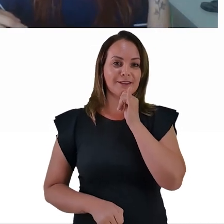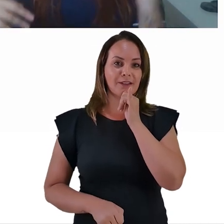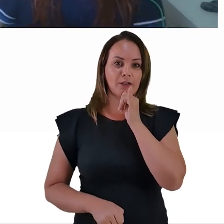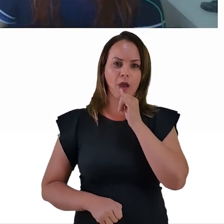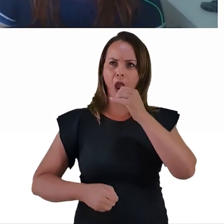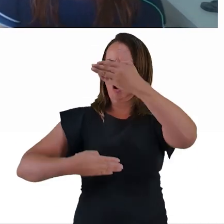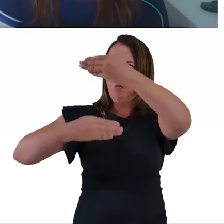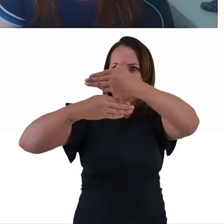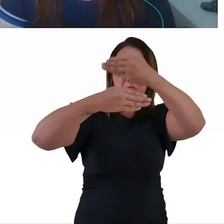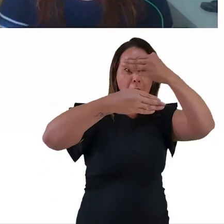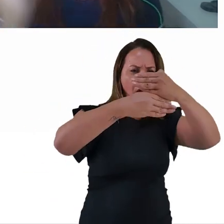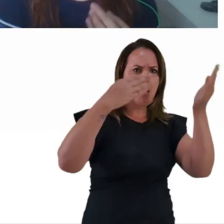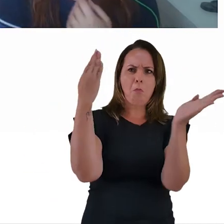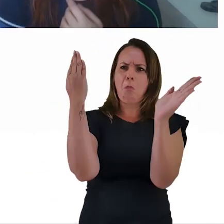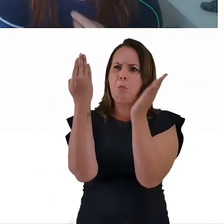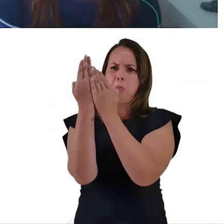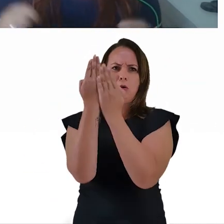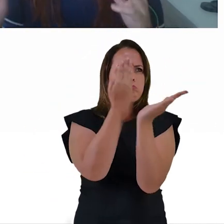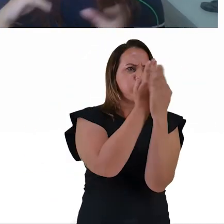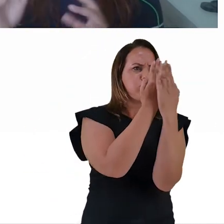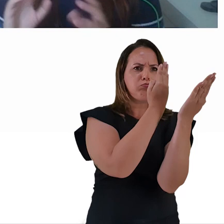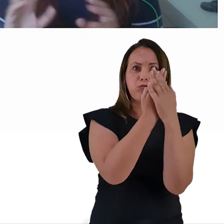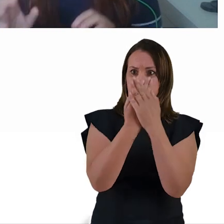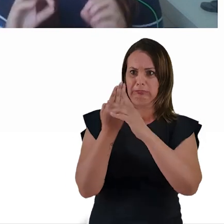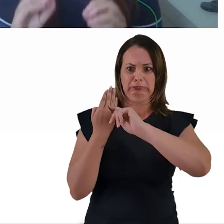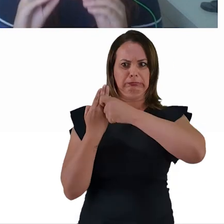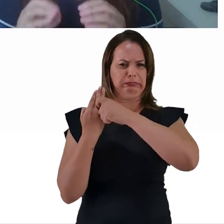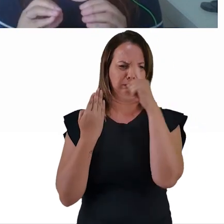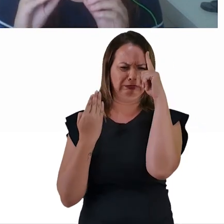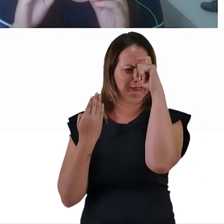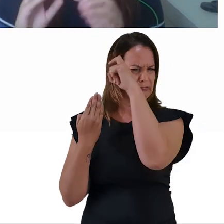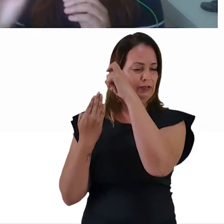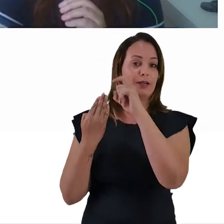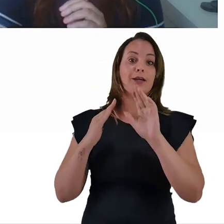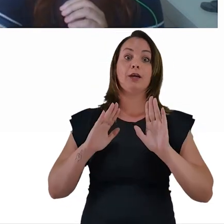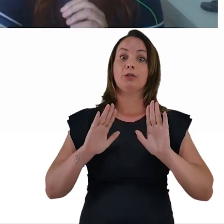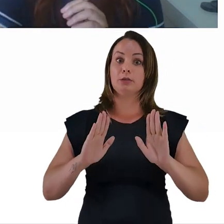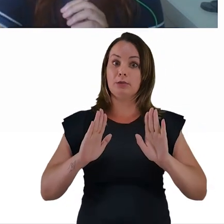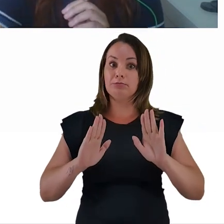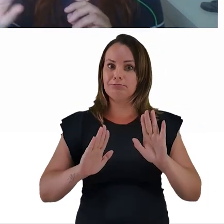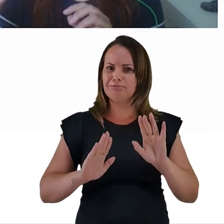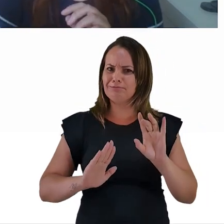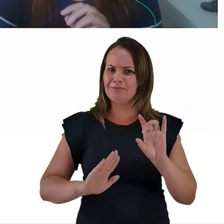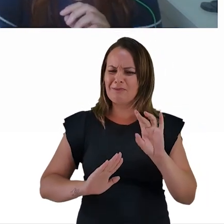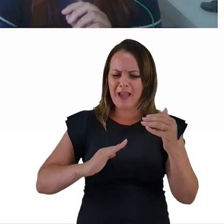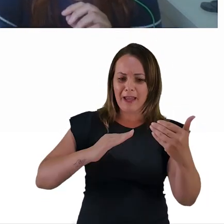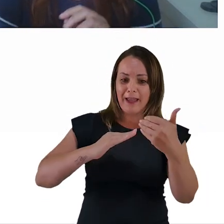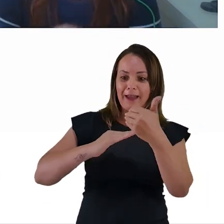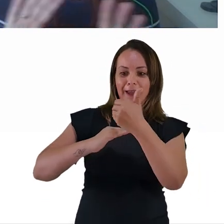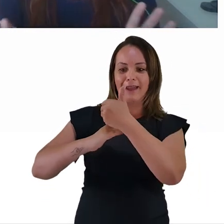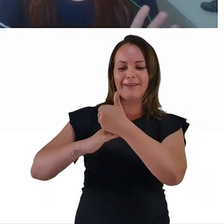muros e portas com chaves muito complexas. Então, só quem realmente pode entrar é que